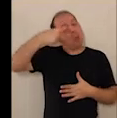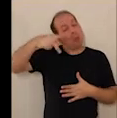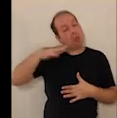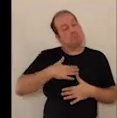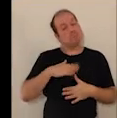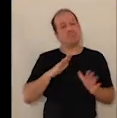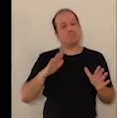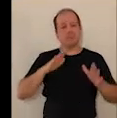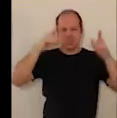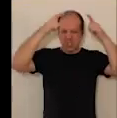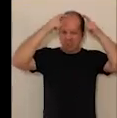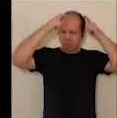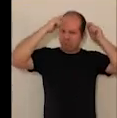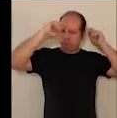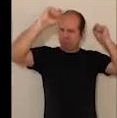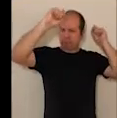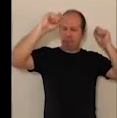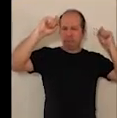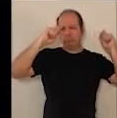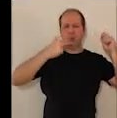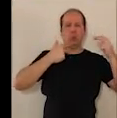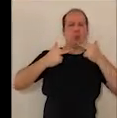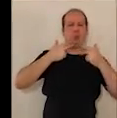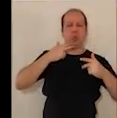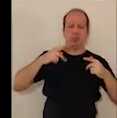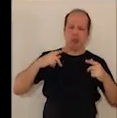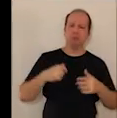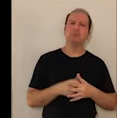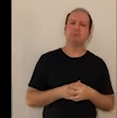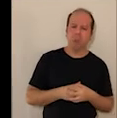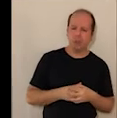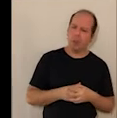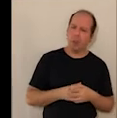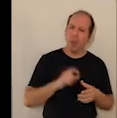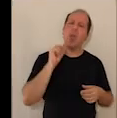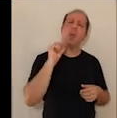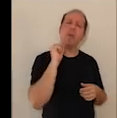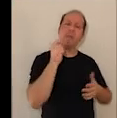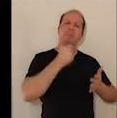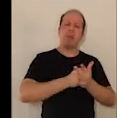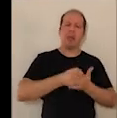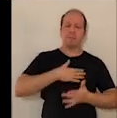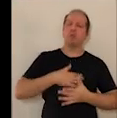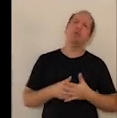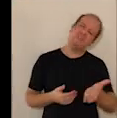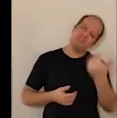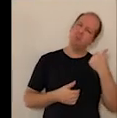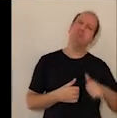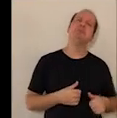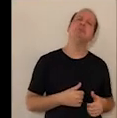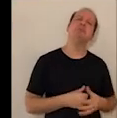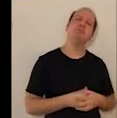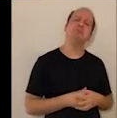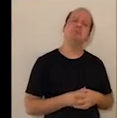vestindo um chapéu enorme, com uma pluma colorida. Furioso. Alguém vai me pagar por isso. Vamos,